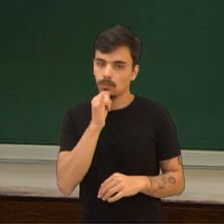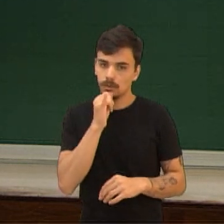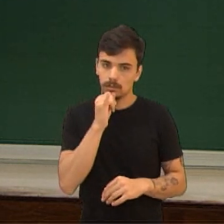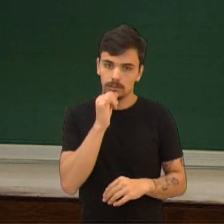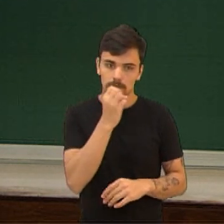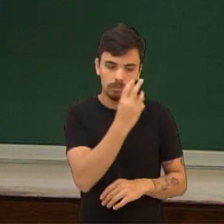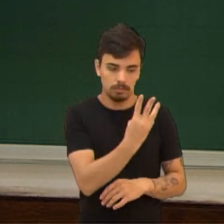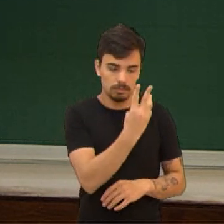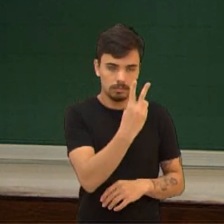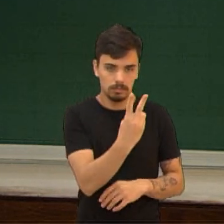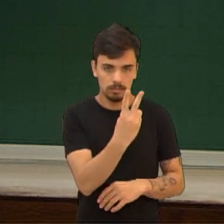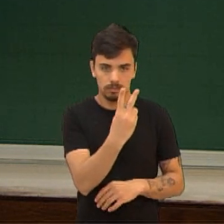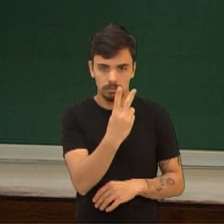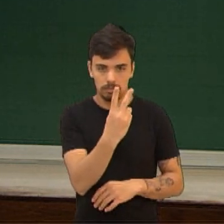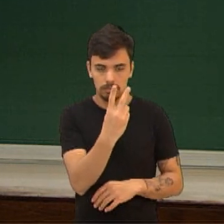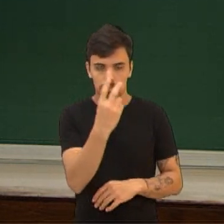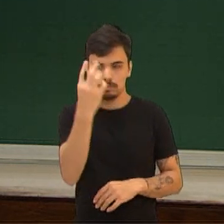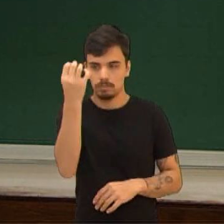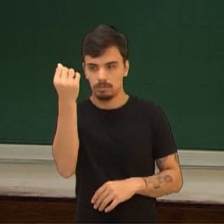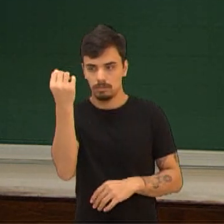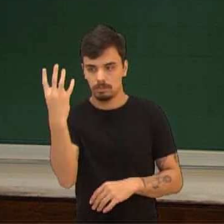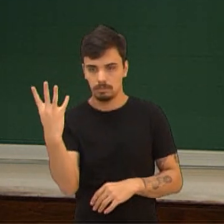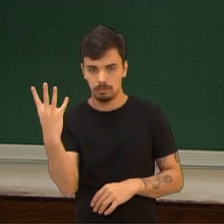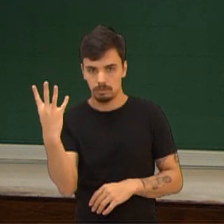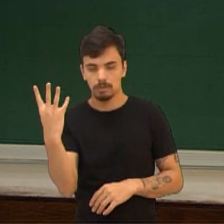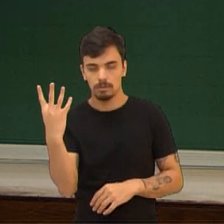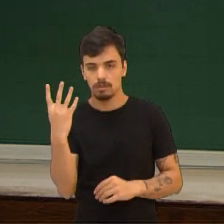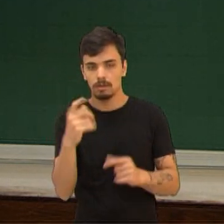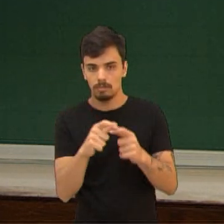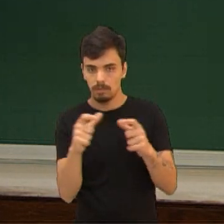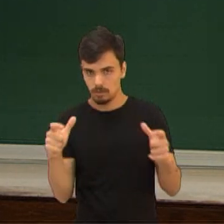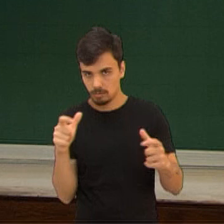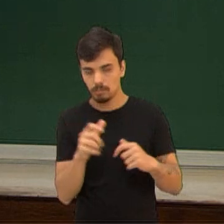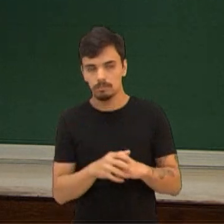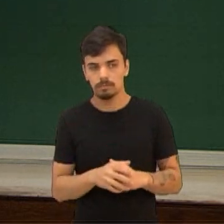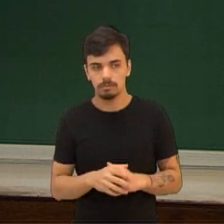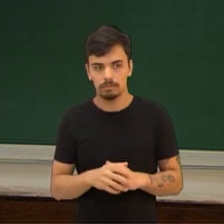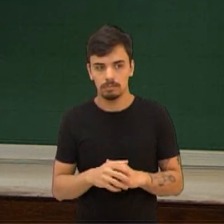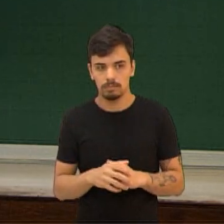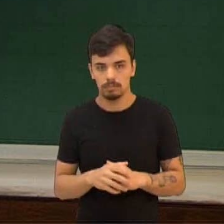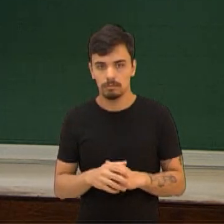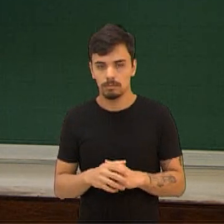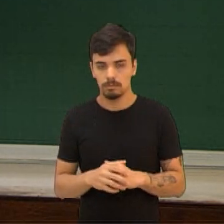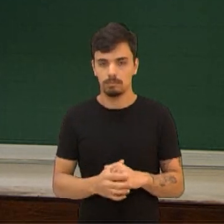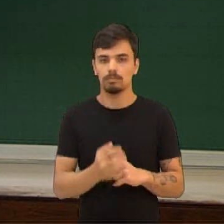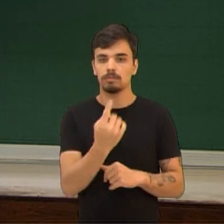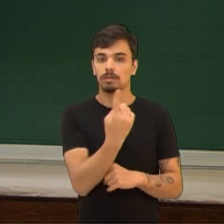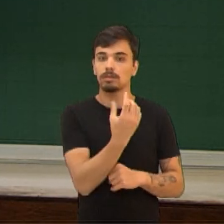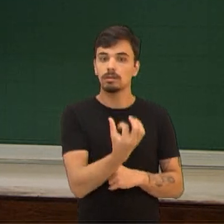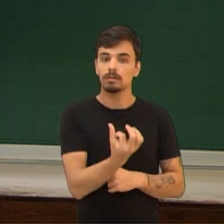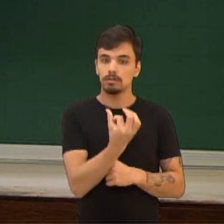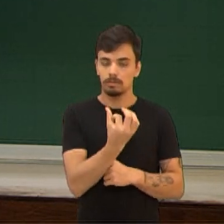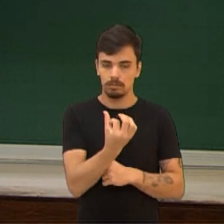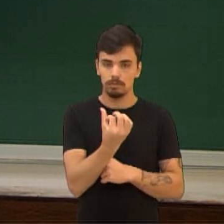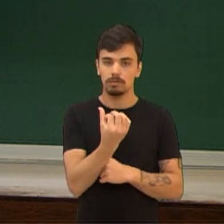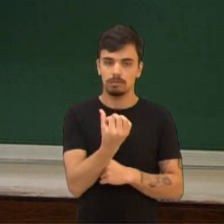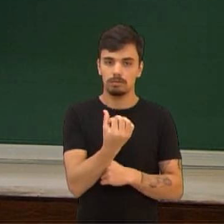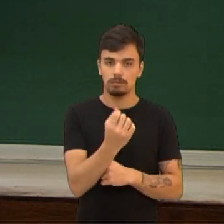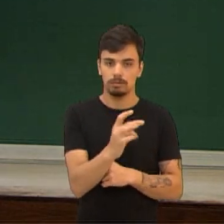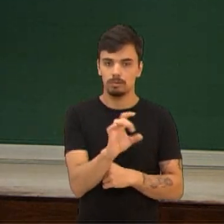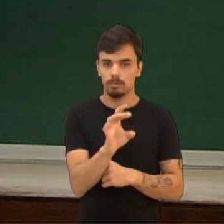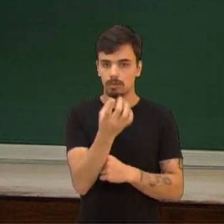de 32 aumentou para 64, que é mais 32, né? Então, aumenta só mais 16, em vez de